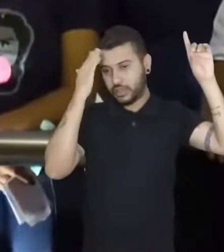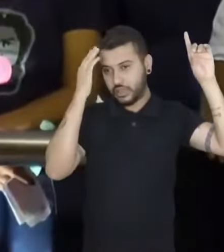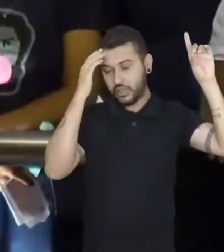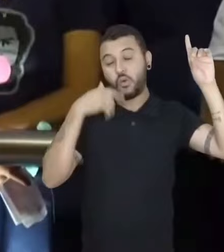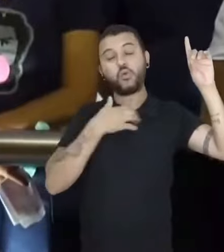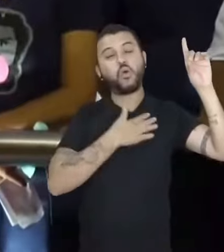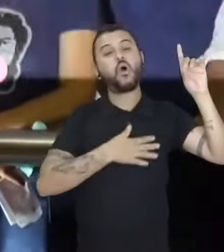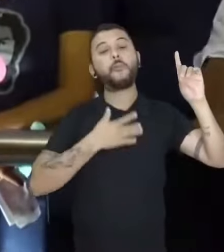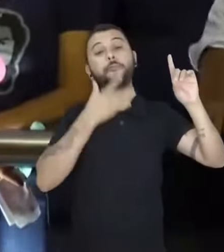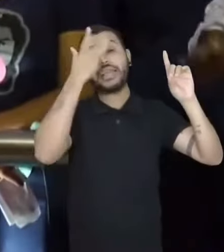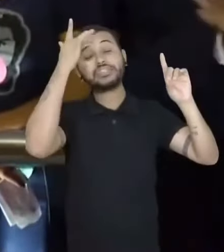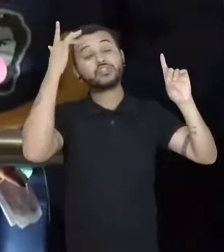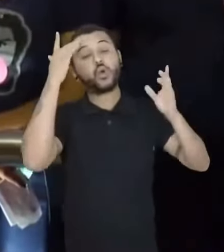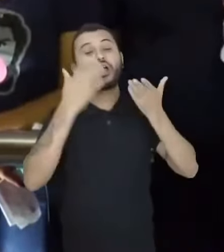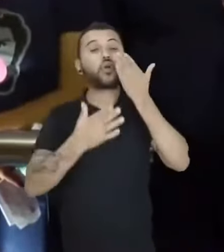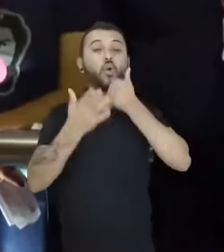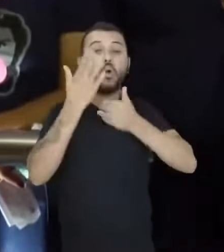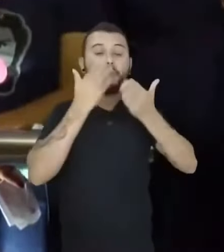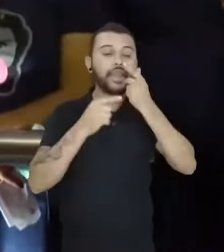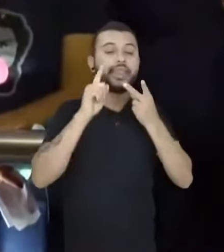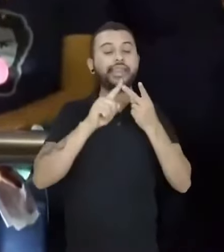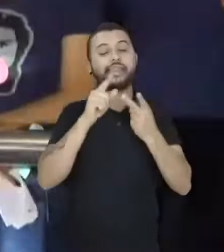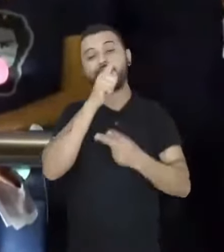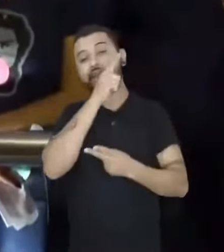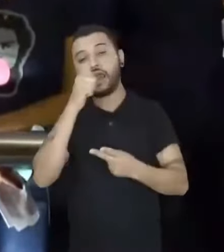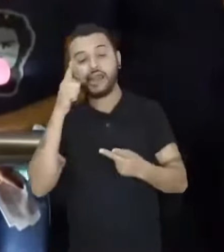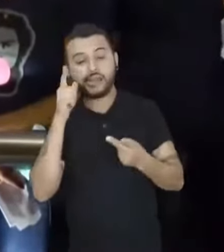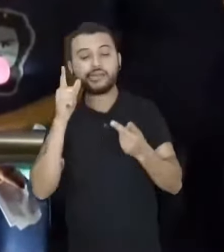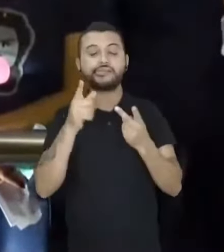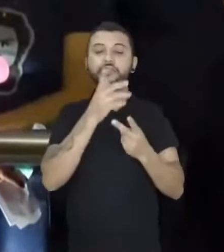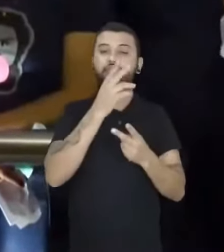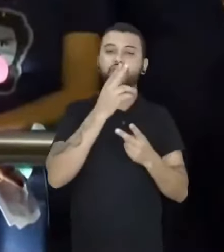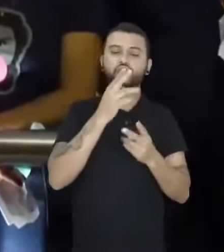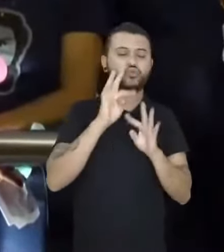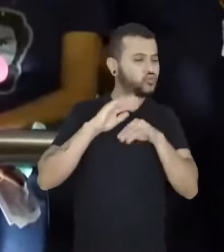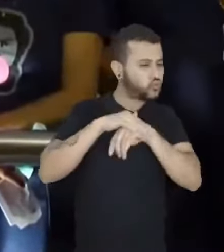café, almoce, jante.